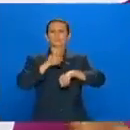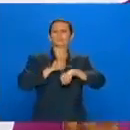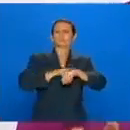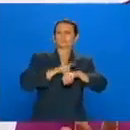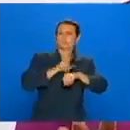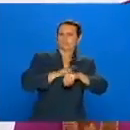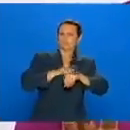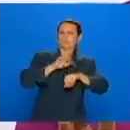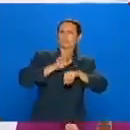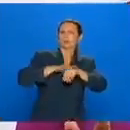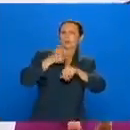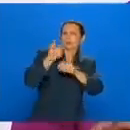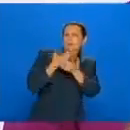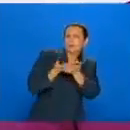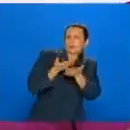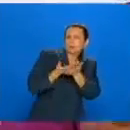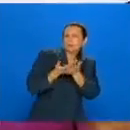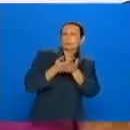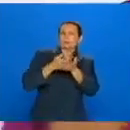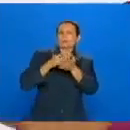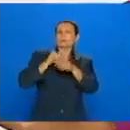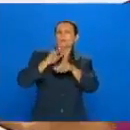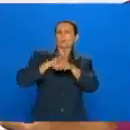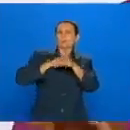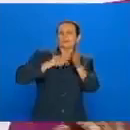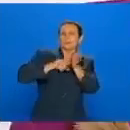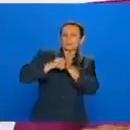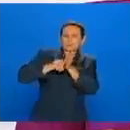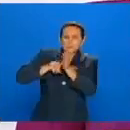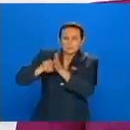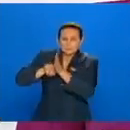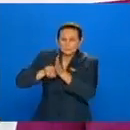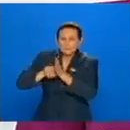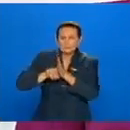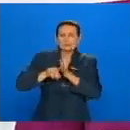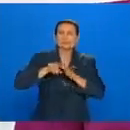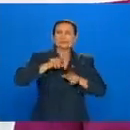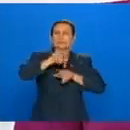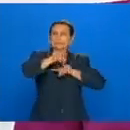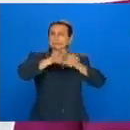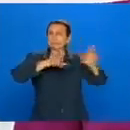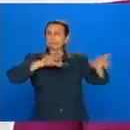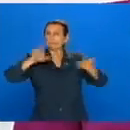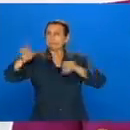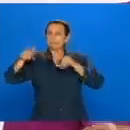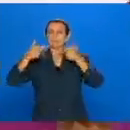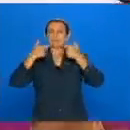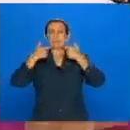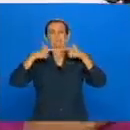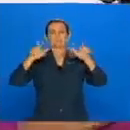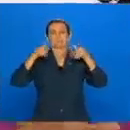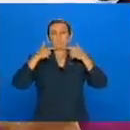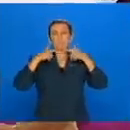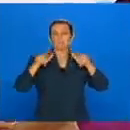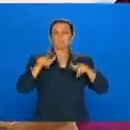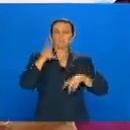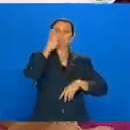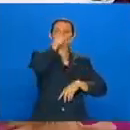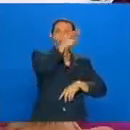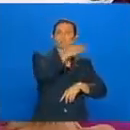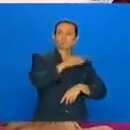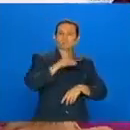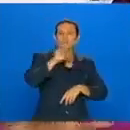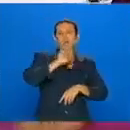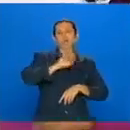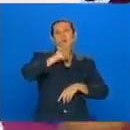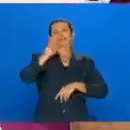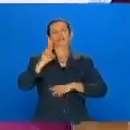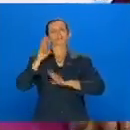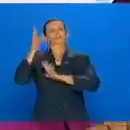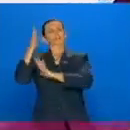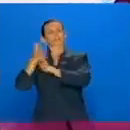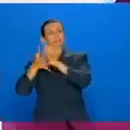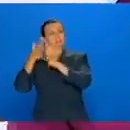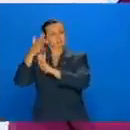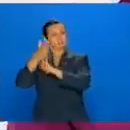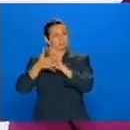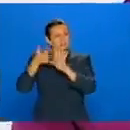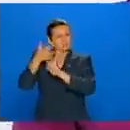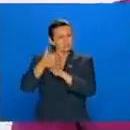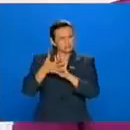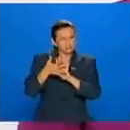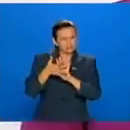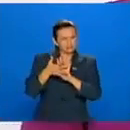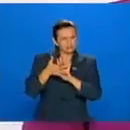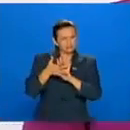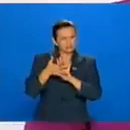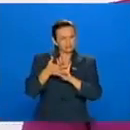maior divergência entre quaisquer línguas, quer seja na modalidade oral auditiva, quer seja na modalidade